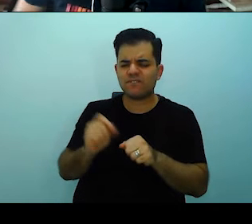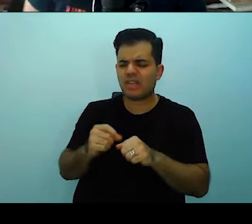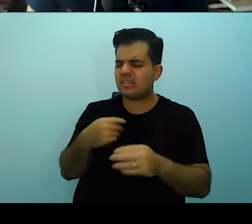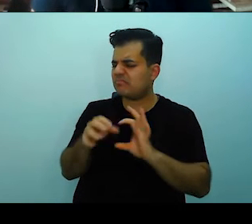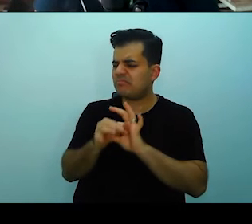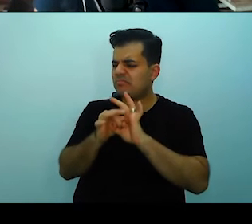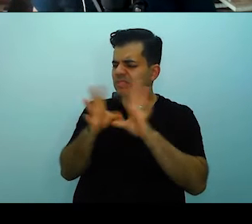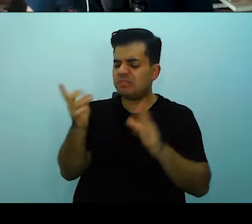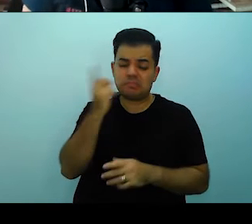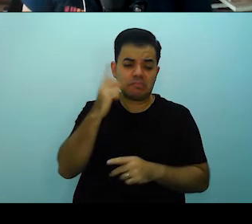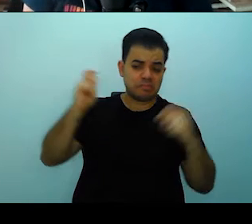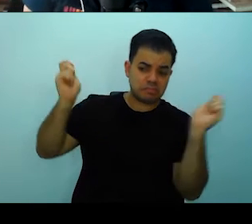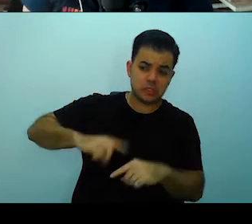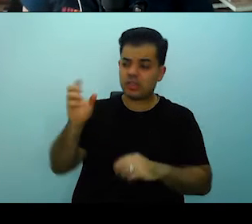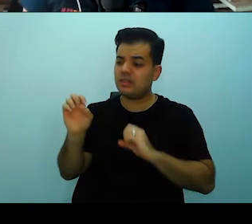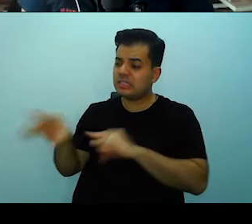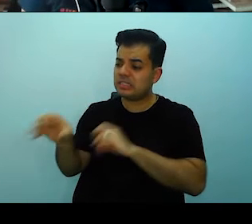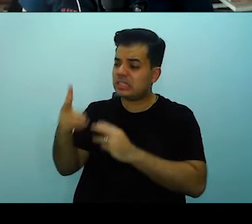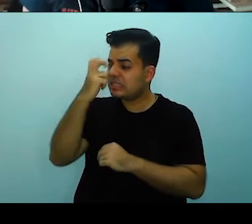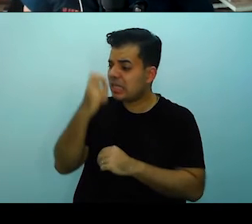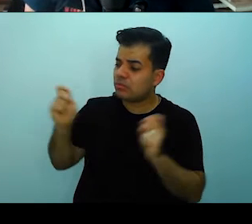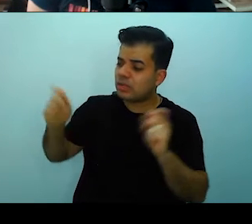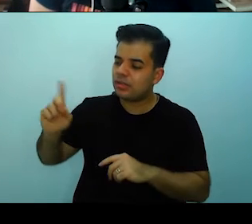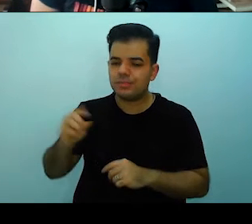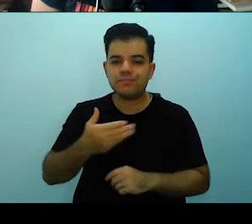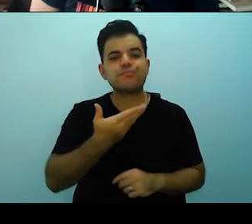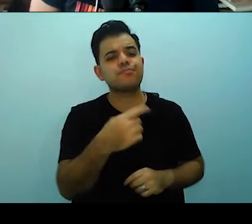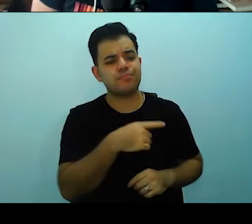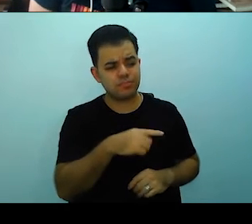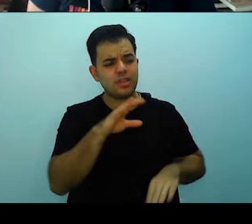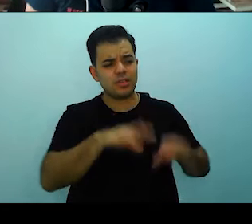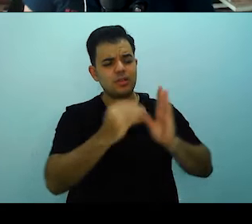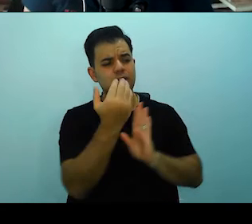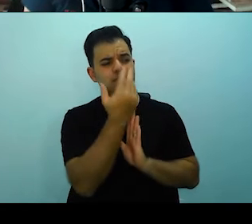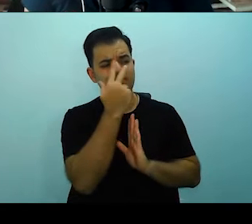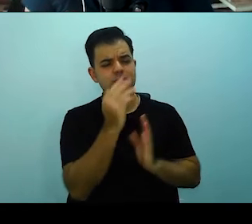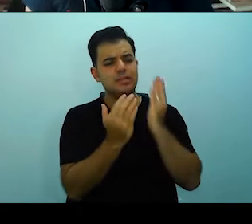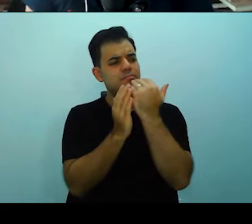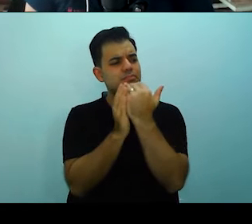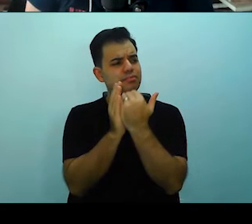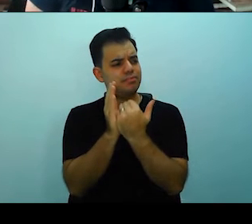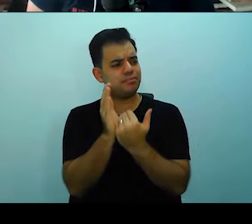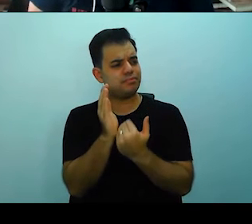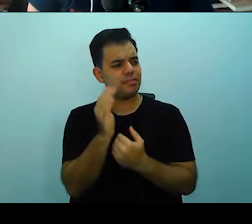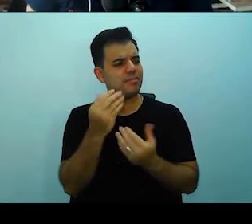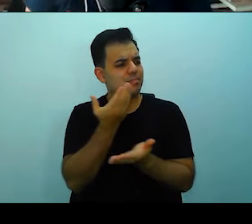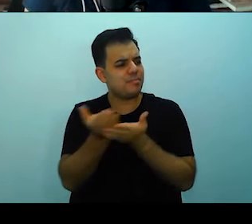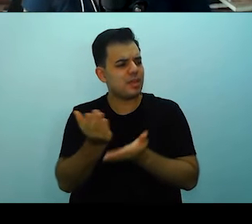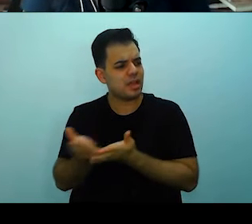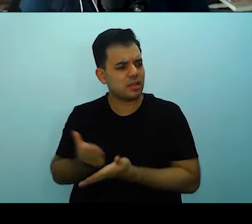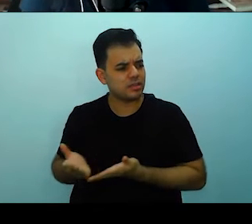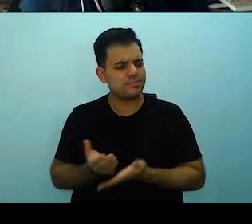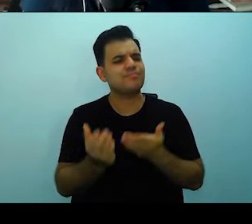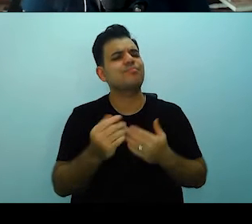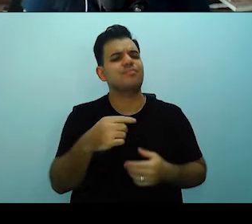faz uma mistura e vê se dá certo. E aí acaba que isso gera uma defasagem. Então, a primeira defasagem